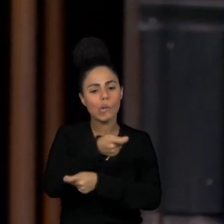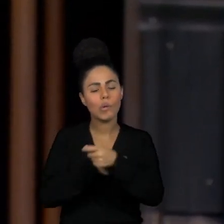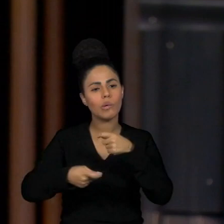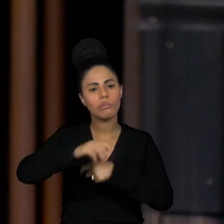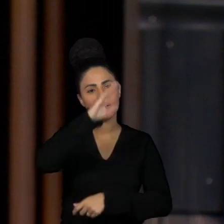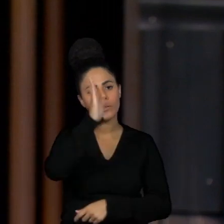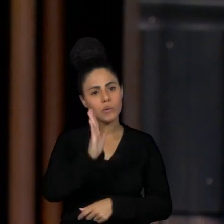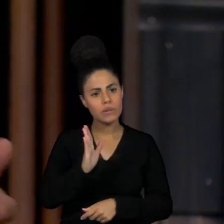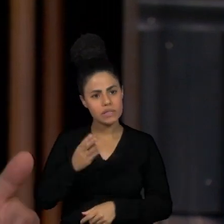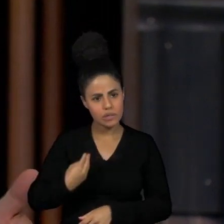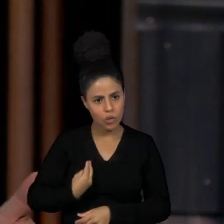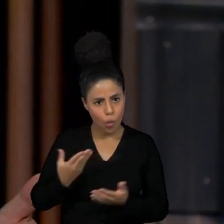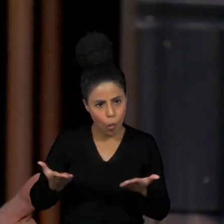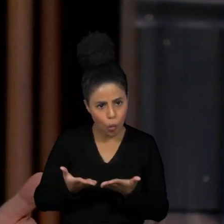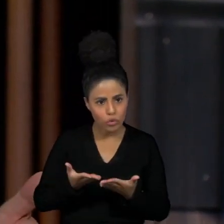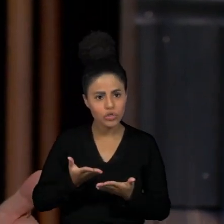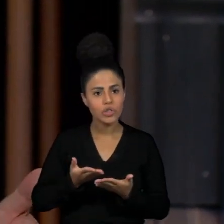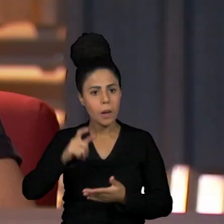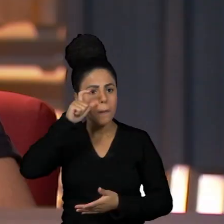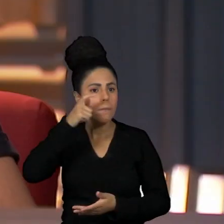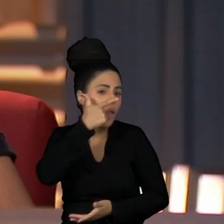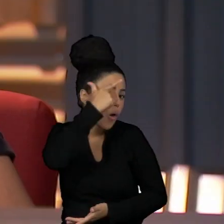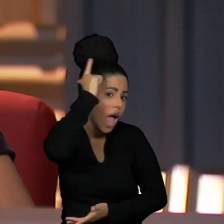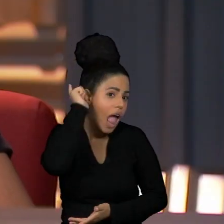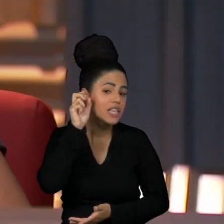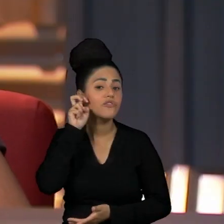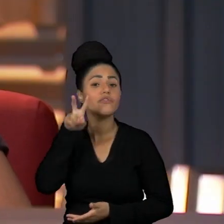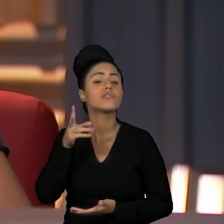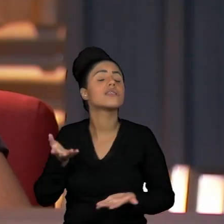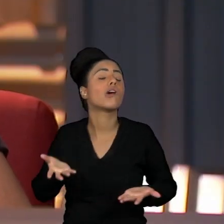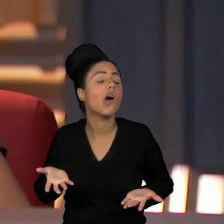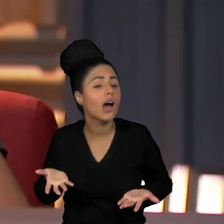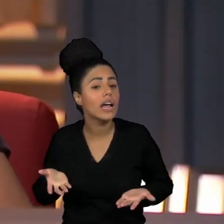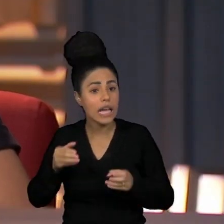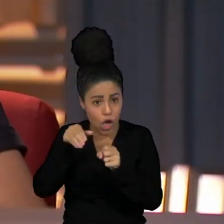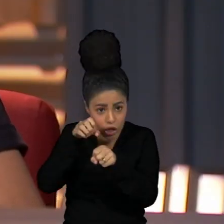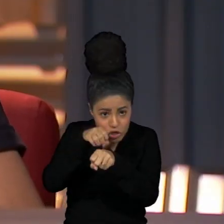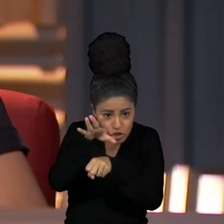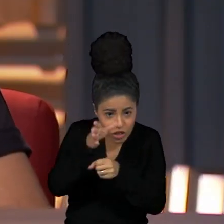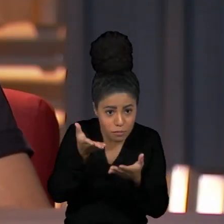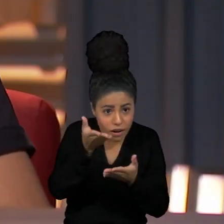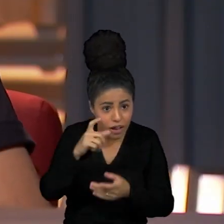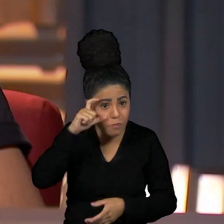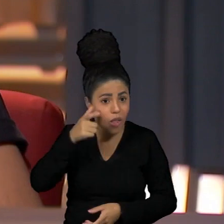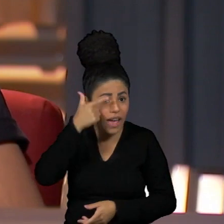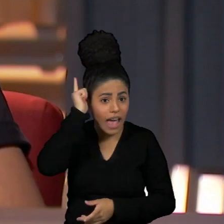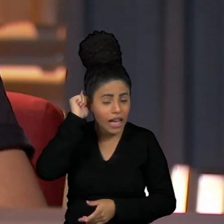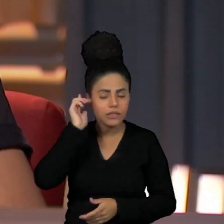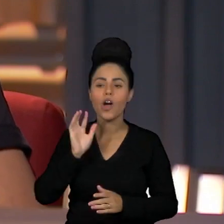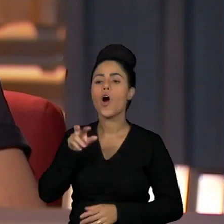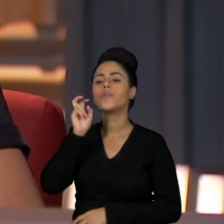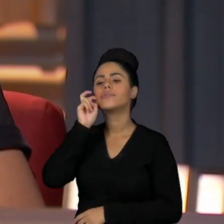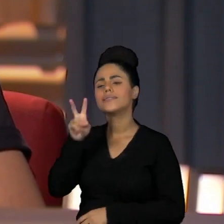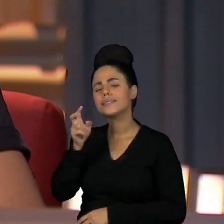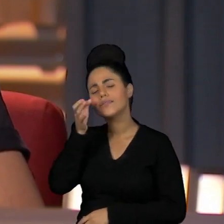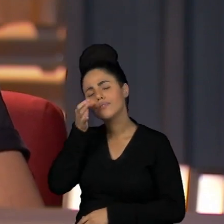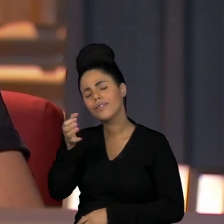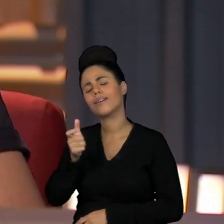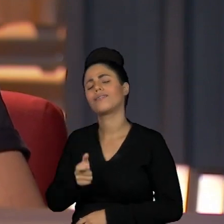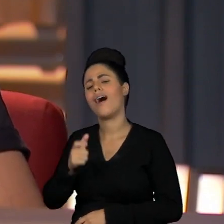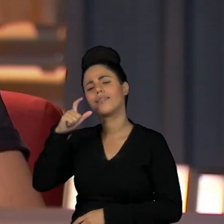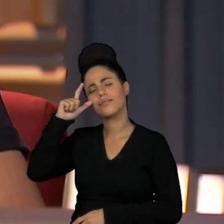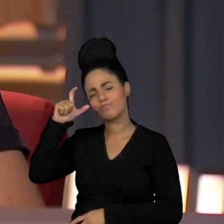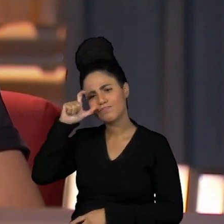agora? O Paulo Guedes pode estar te vendo. Sugere aí. O Paulo Guedes. Cara, eu acho que